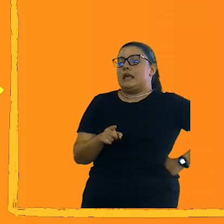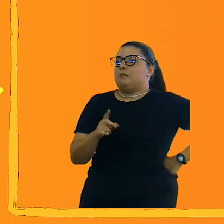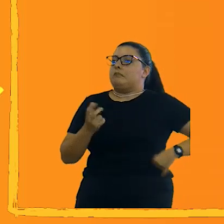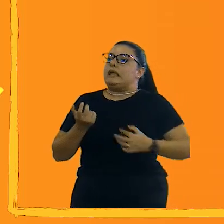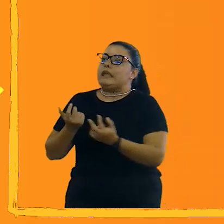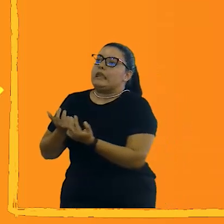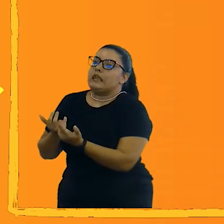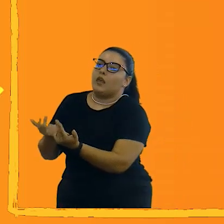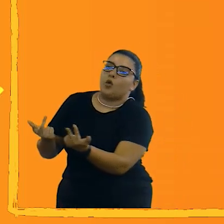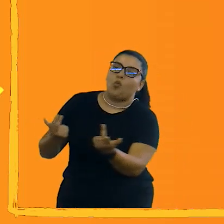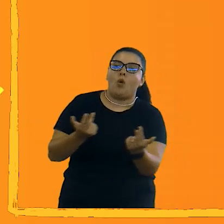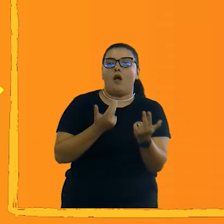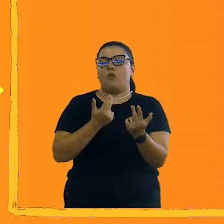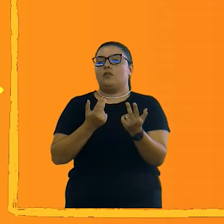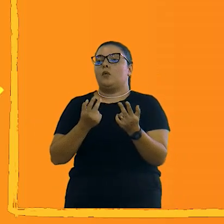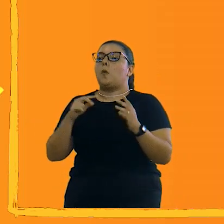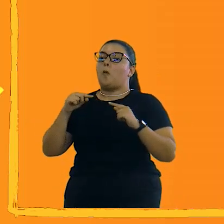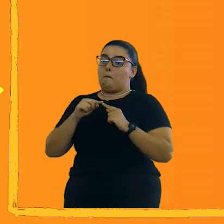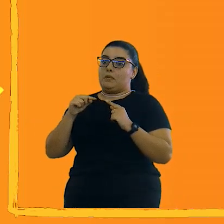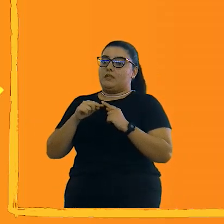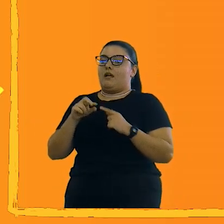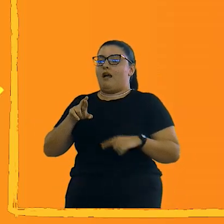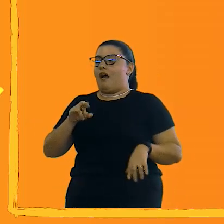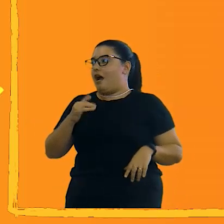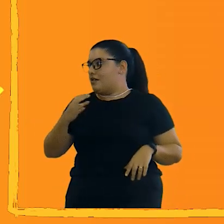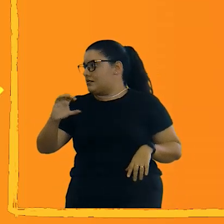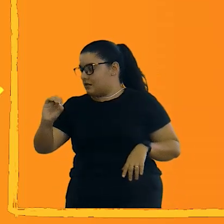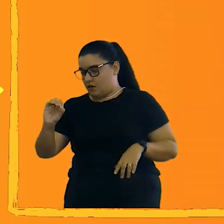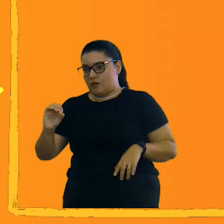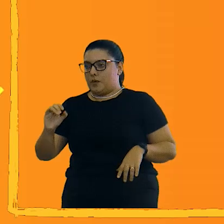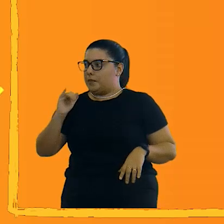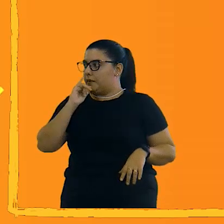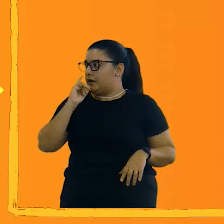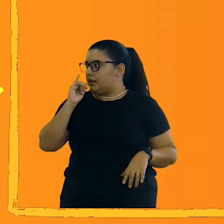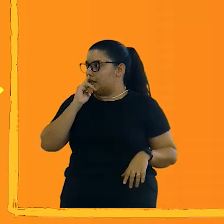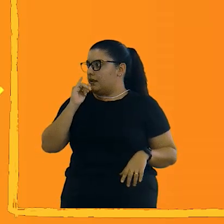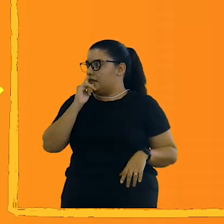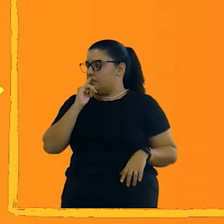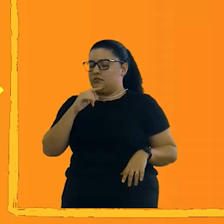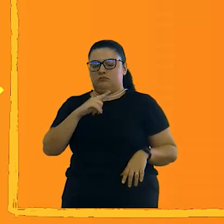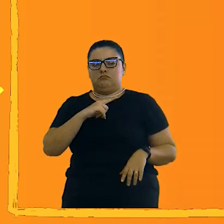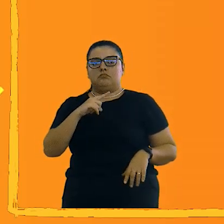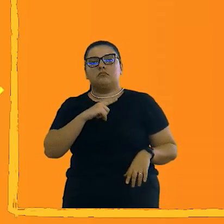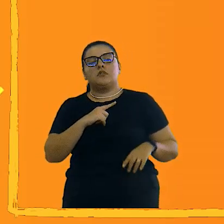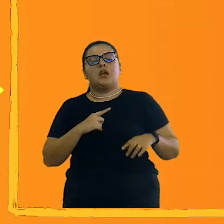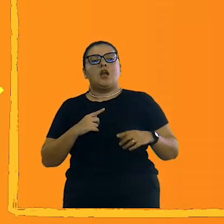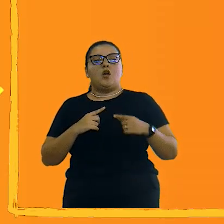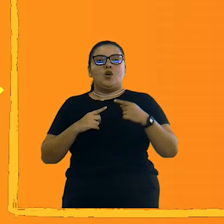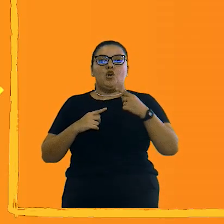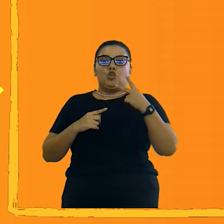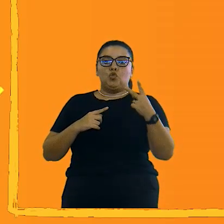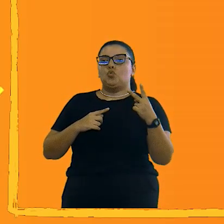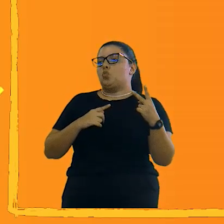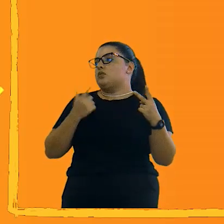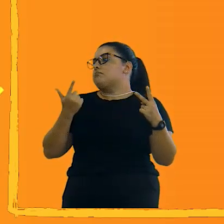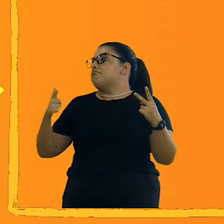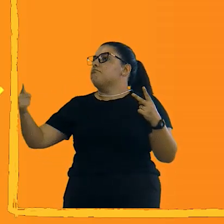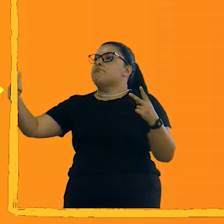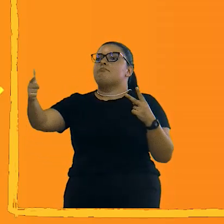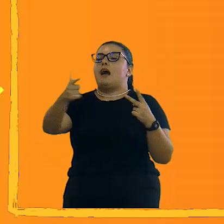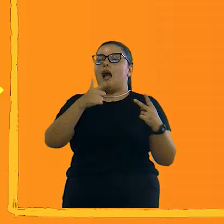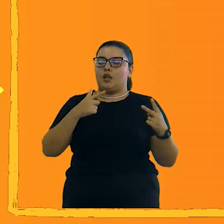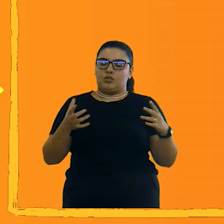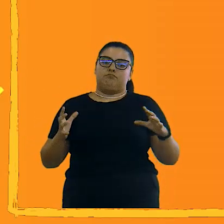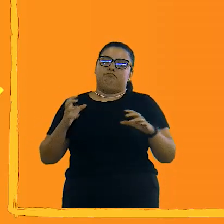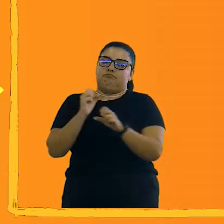mais razões quando eu quando Igo duas ou mais razões eu tenho